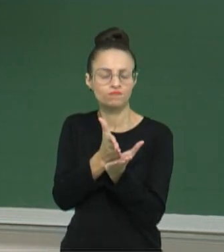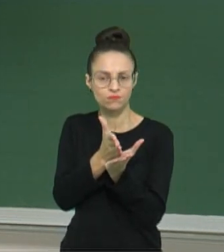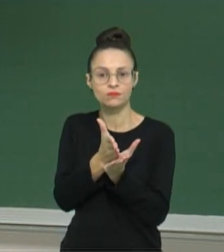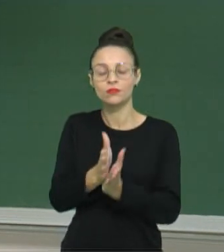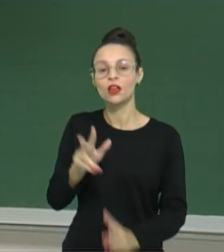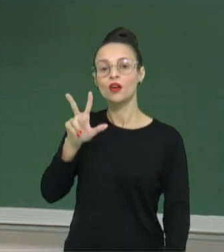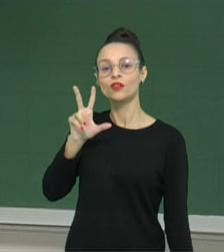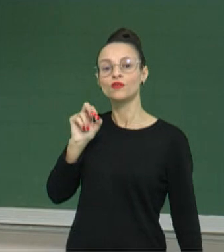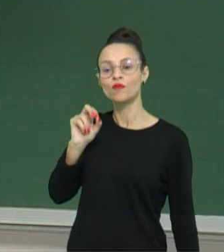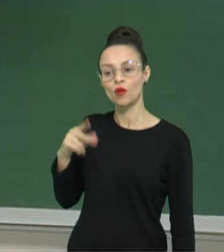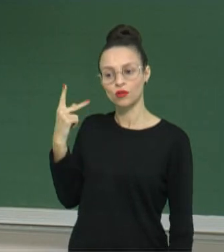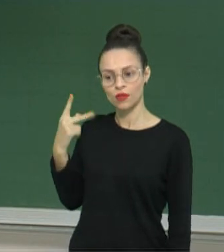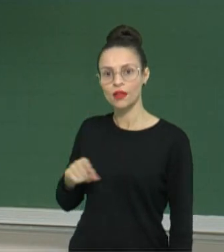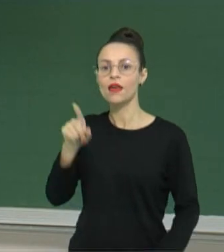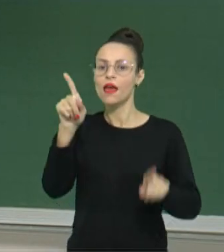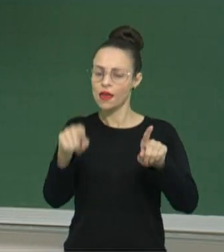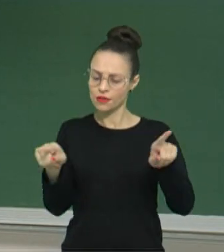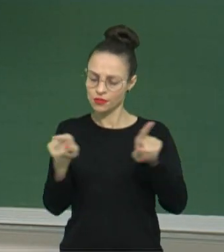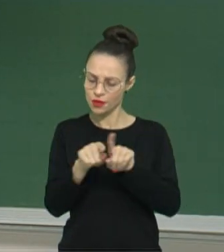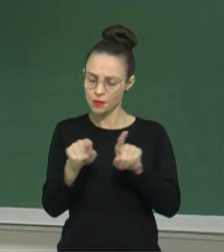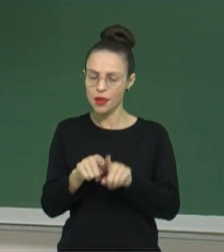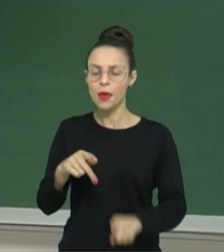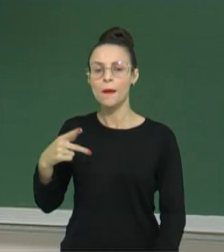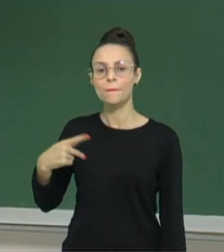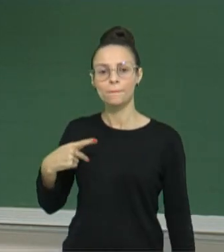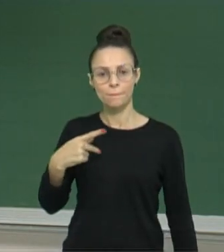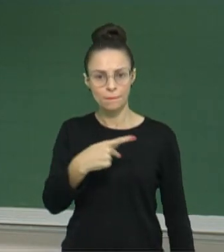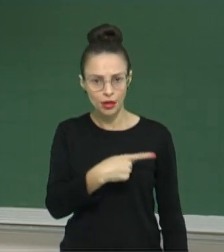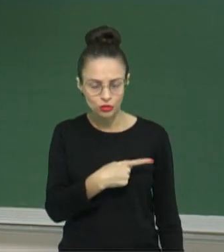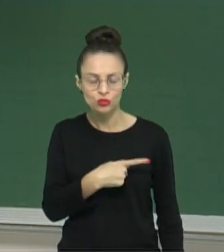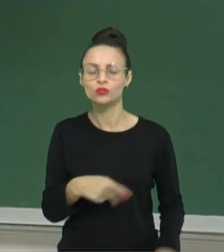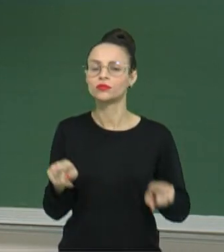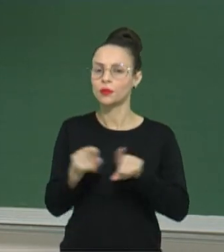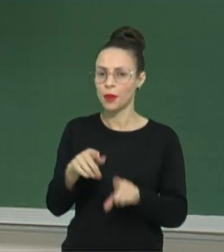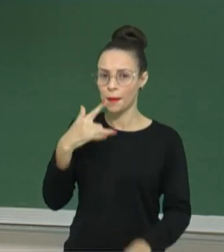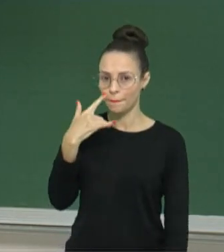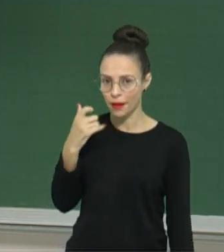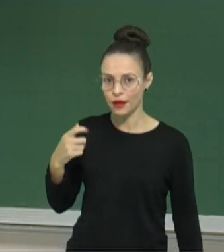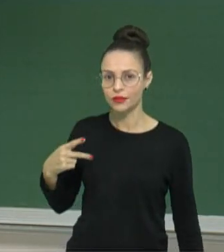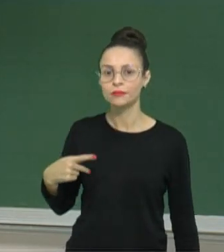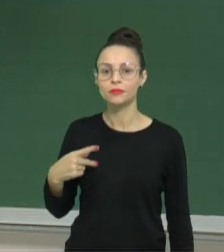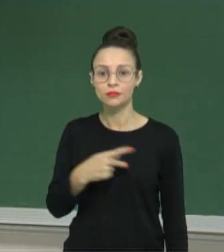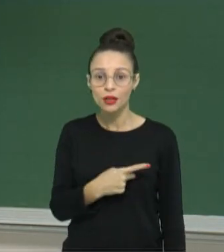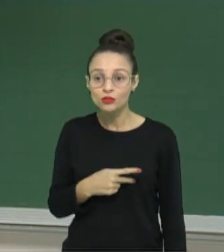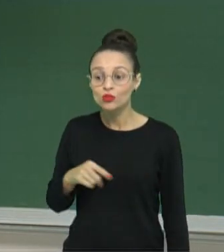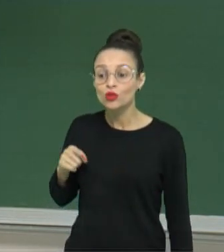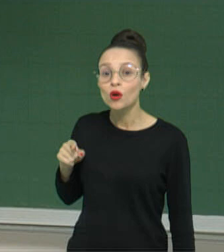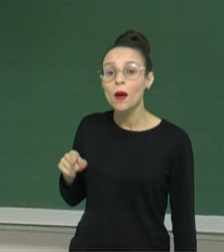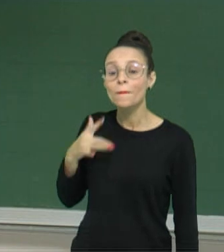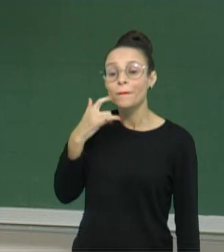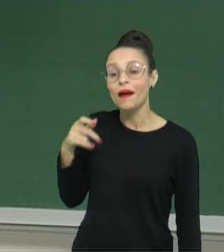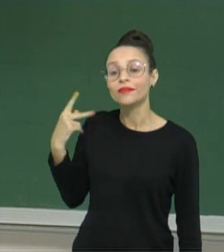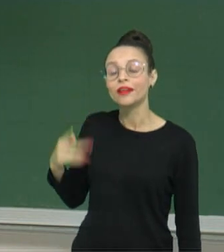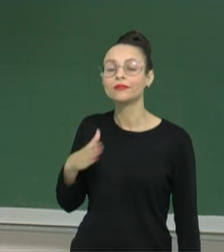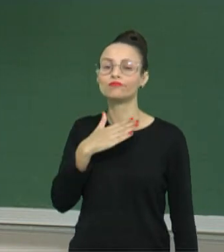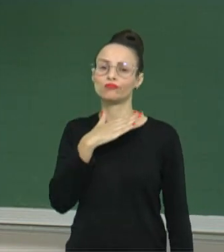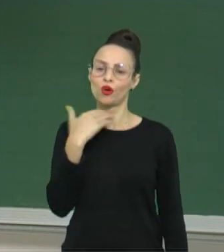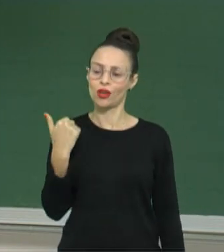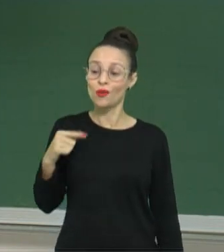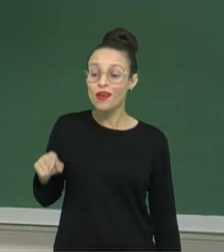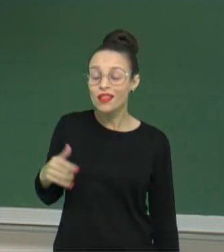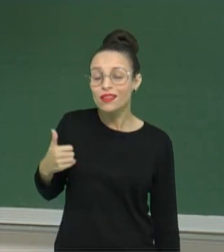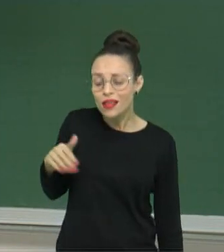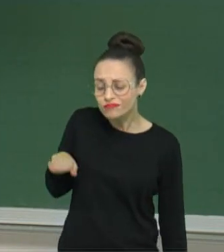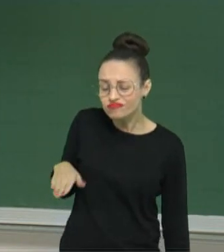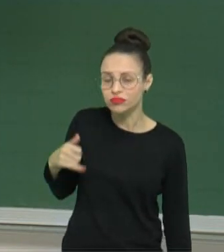de Nietzsche eram pastores luteranos, assim como o pai dele. E logo na infância, Nietzsche perde o pai e vai ser criado pela mãe, pelas